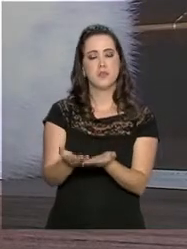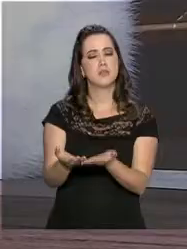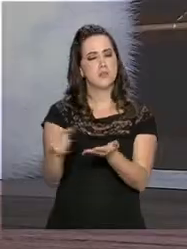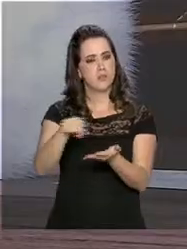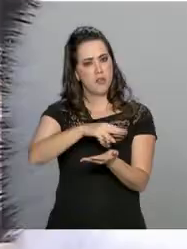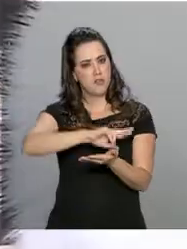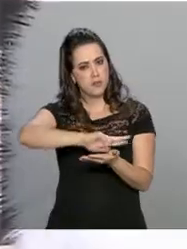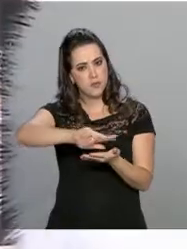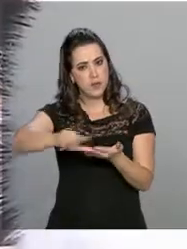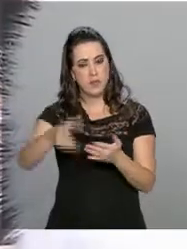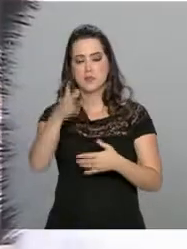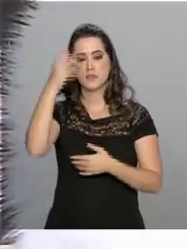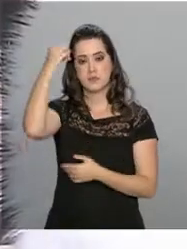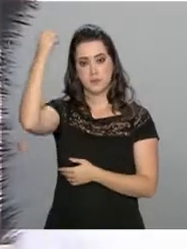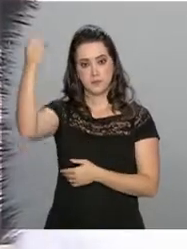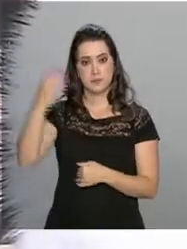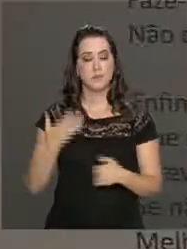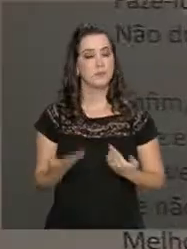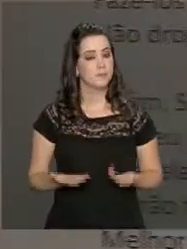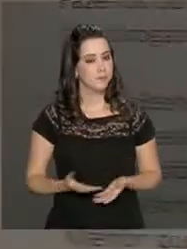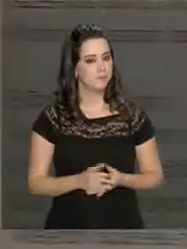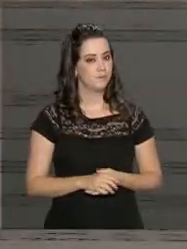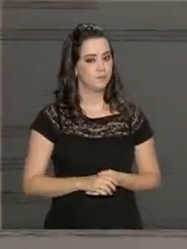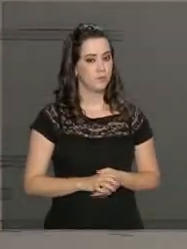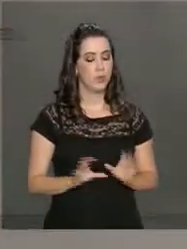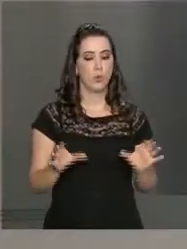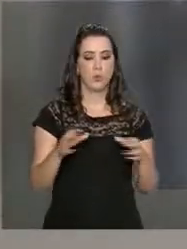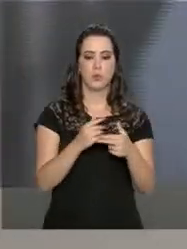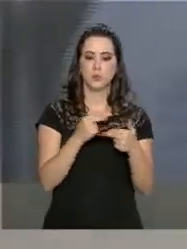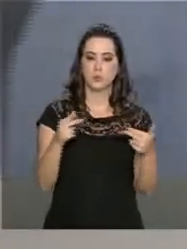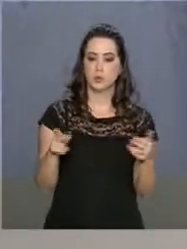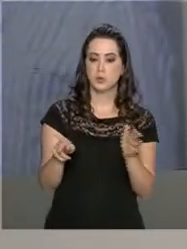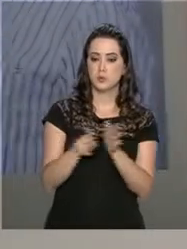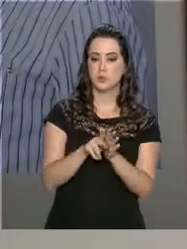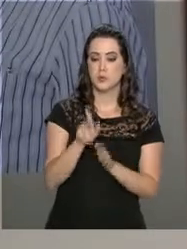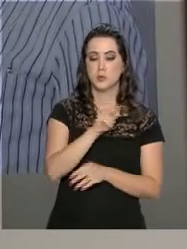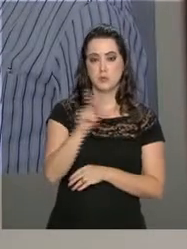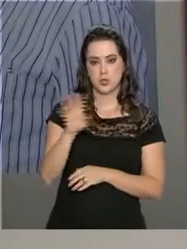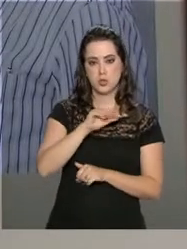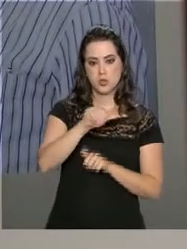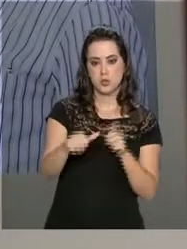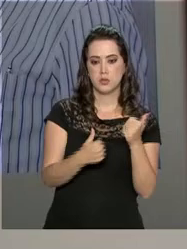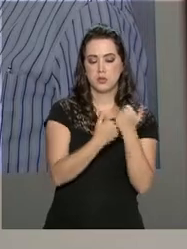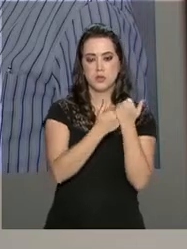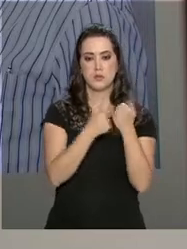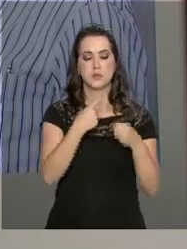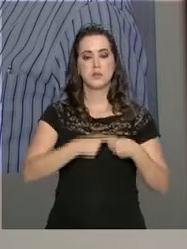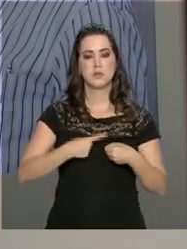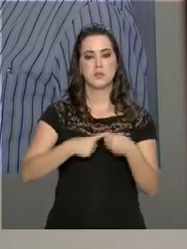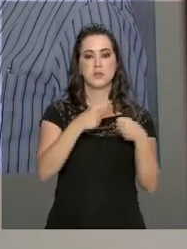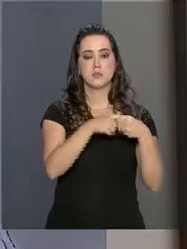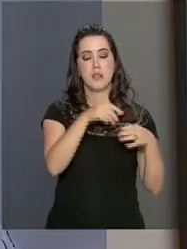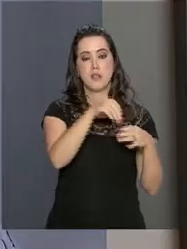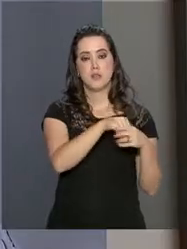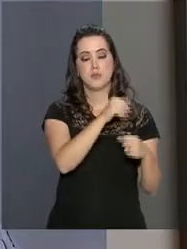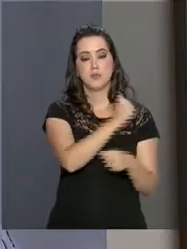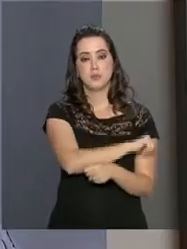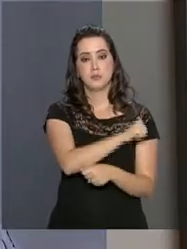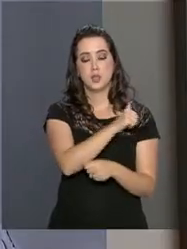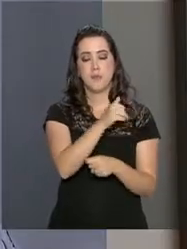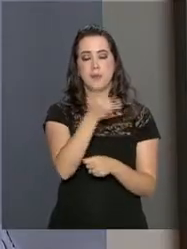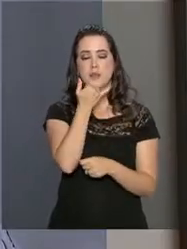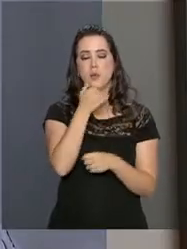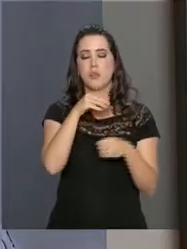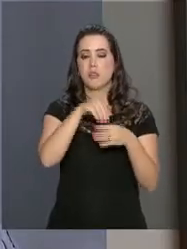viagens nacionais e internacionais. Parte do acervo presidencial já foi transferido para a cidade no interior de São Paulo. O